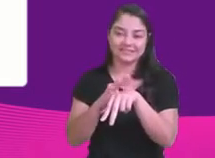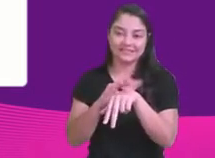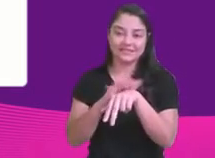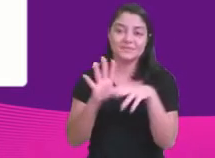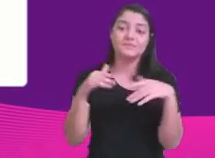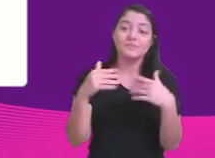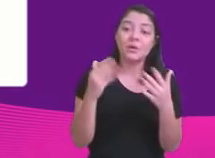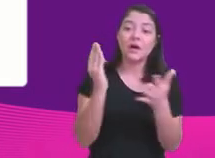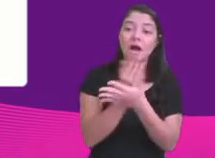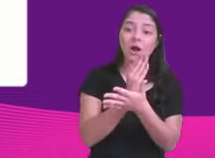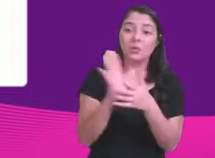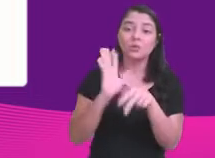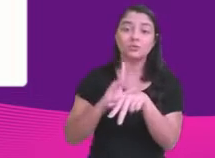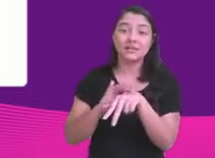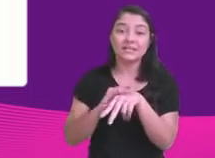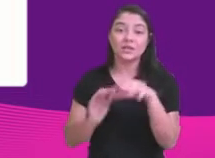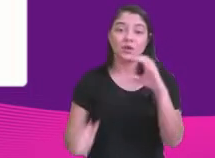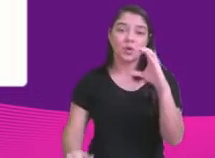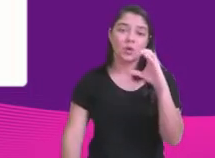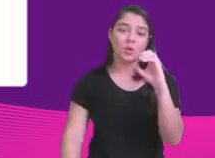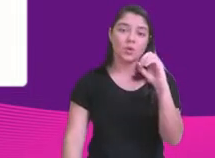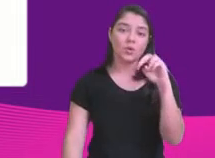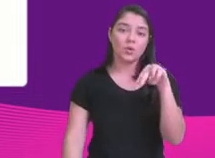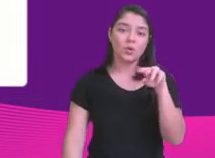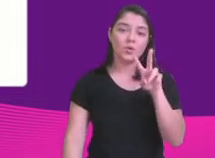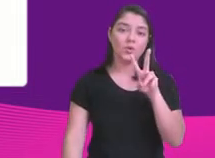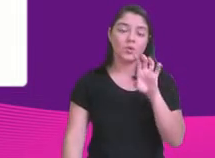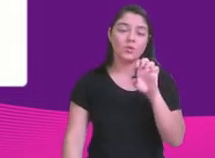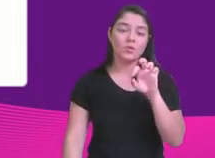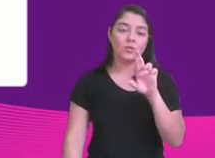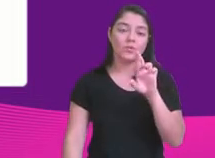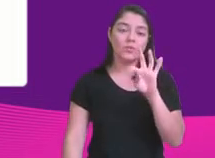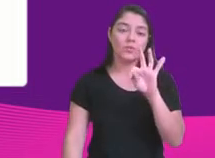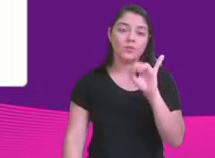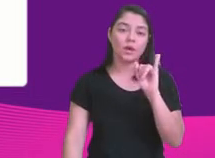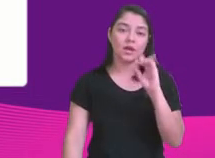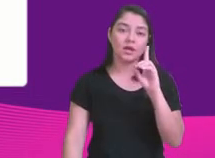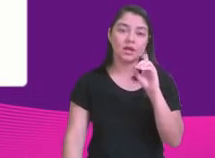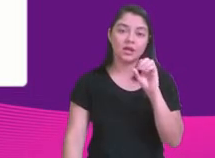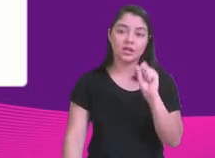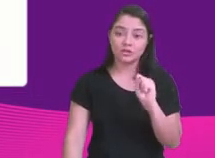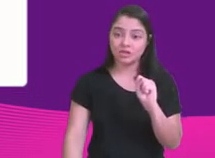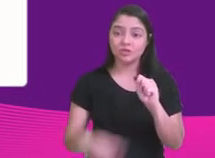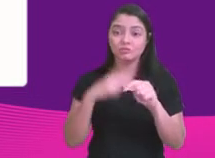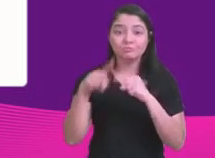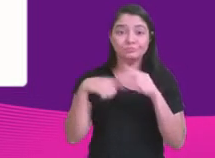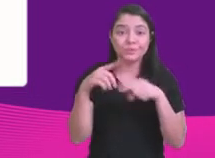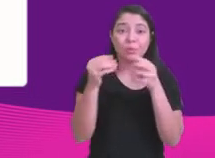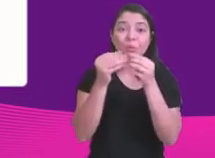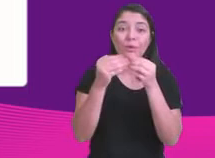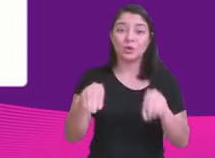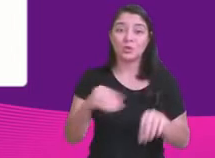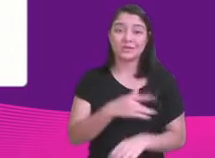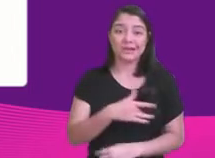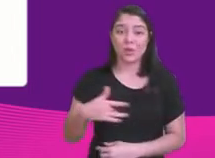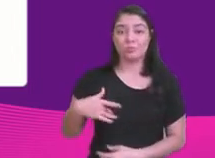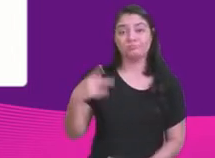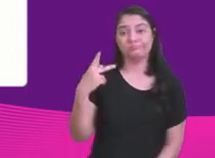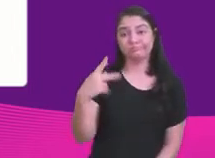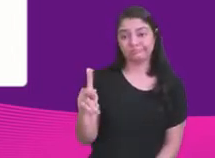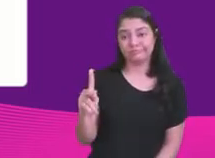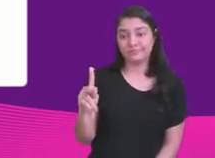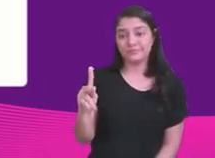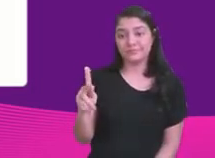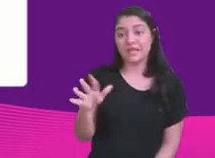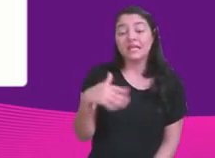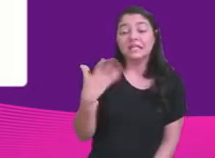em termos de sobrevida, e isso está muito bem demonstrado. Então, se nós temos pacientes problemáticos,